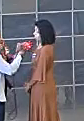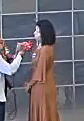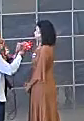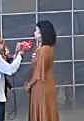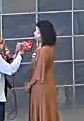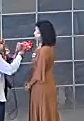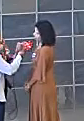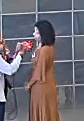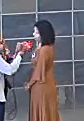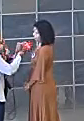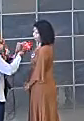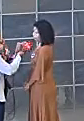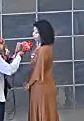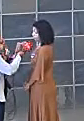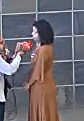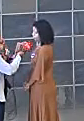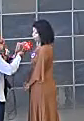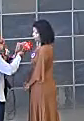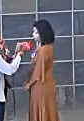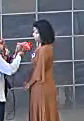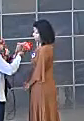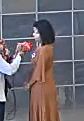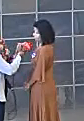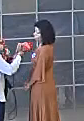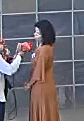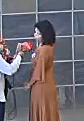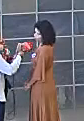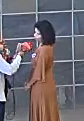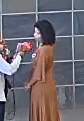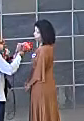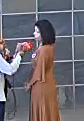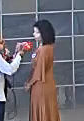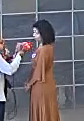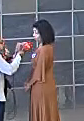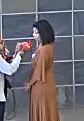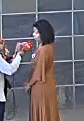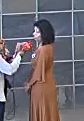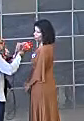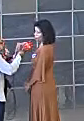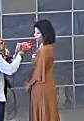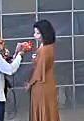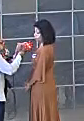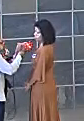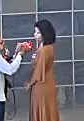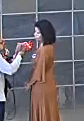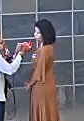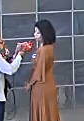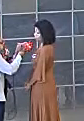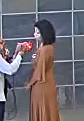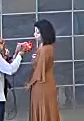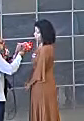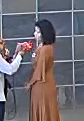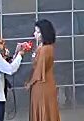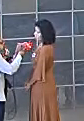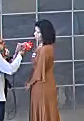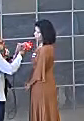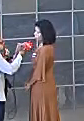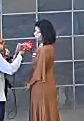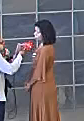todo o direito de... Qualquer ônibus que esteja circulando, ele tem direito, segundo a legislação, é assim. Não é o